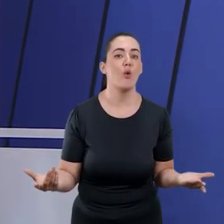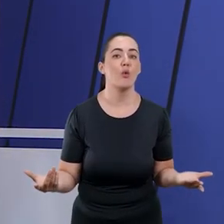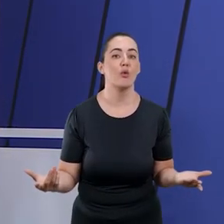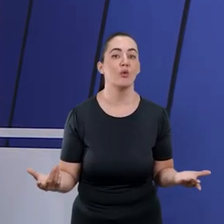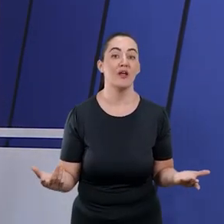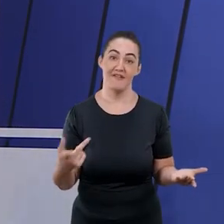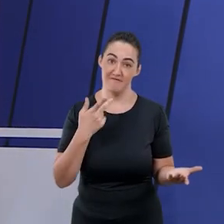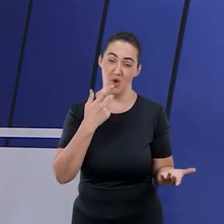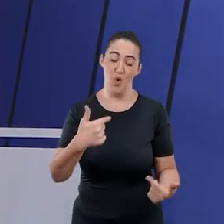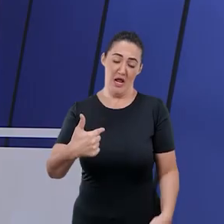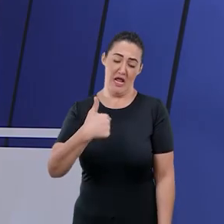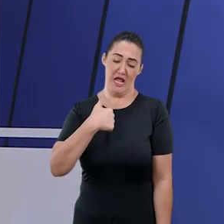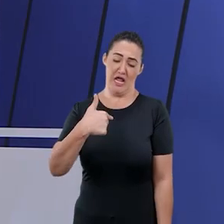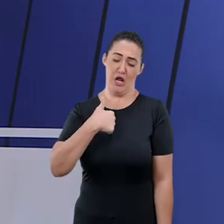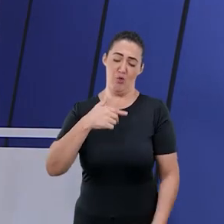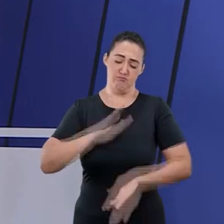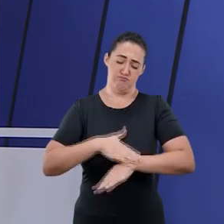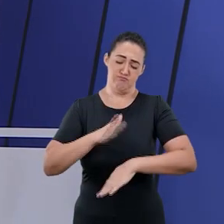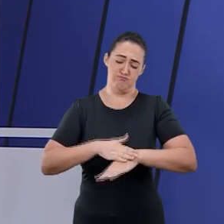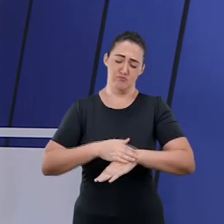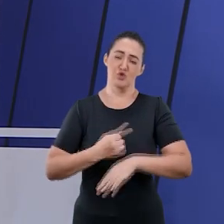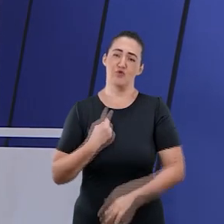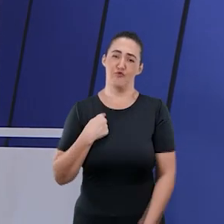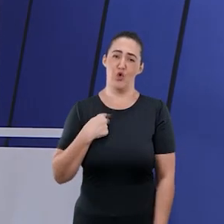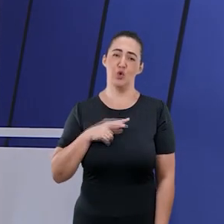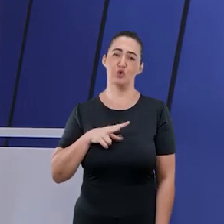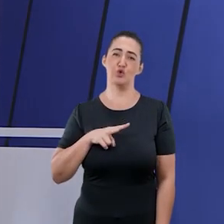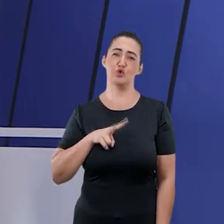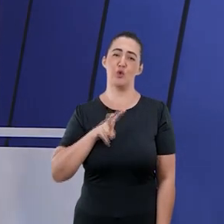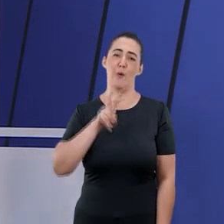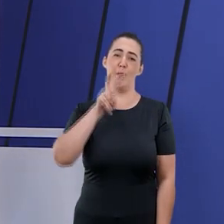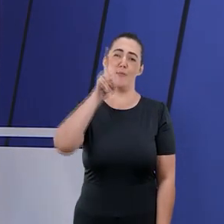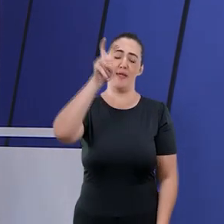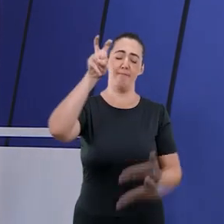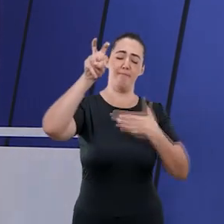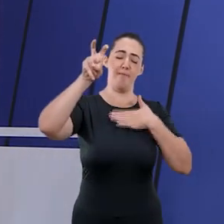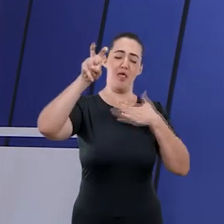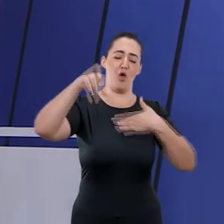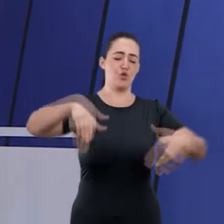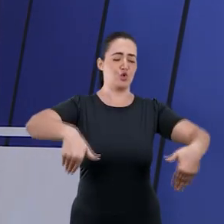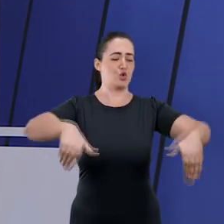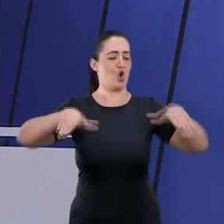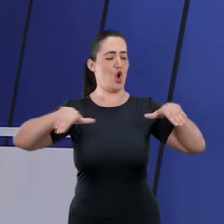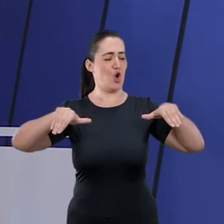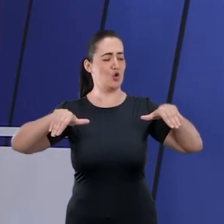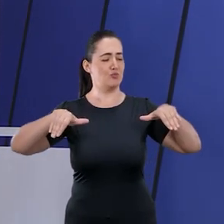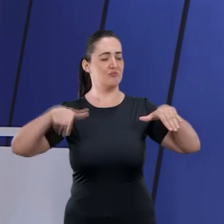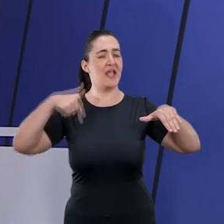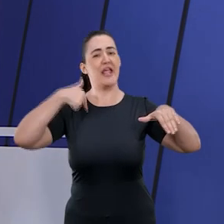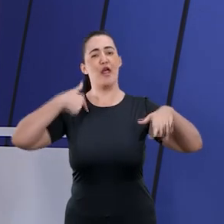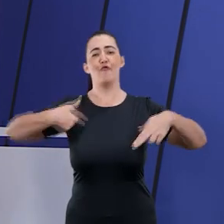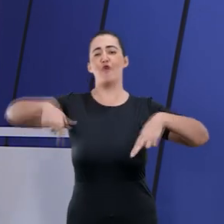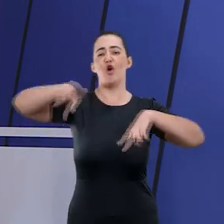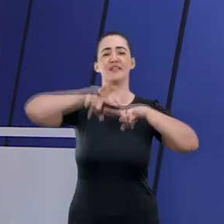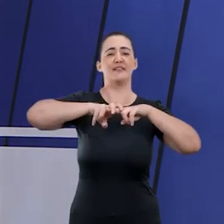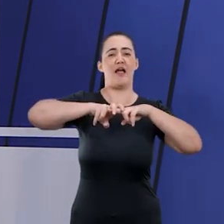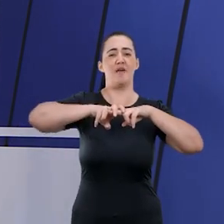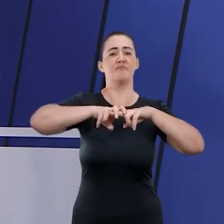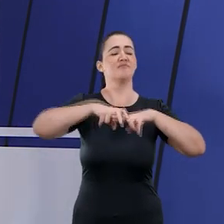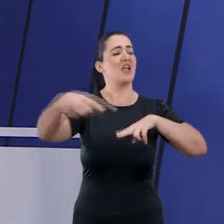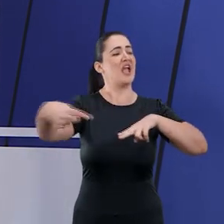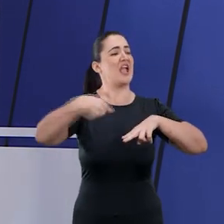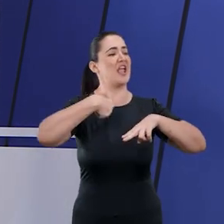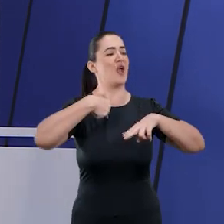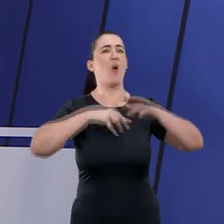Eu subirei, meu trono, me assentarei, eu subirei acima